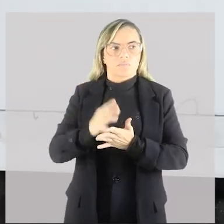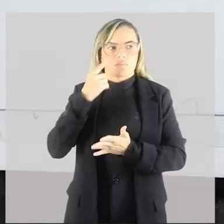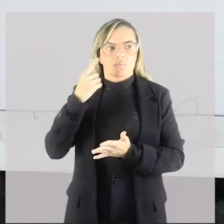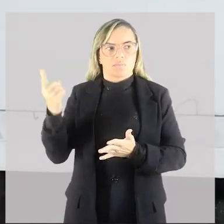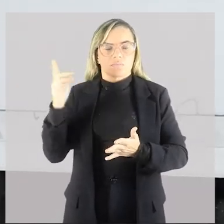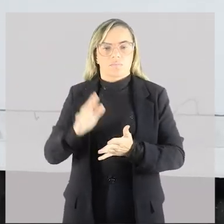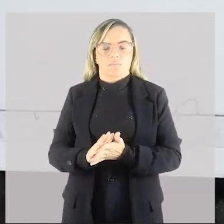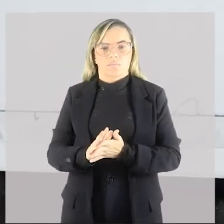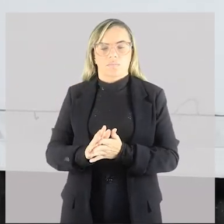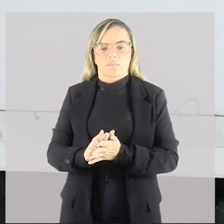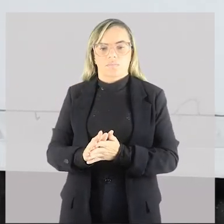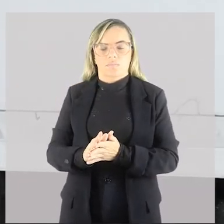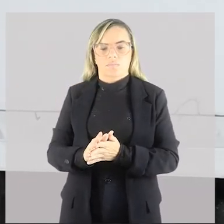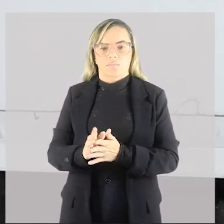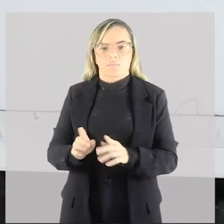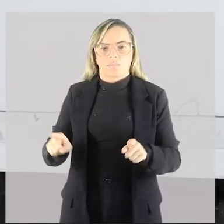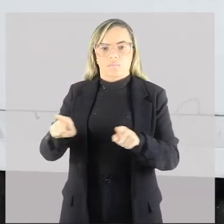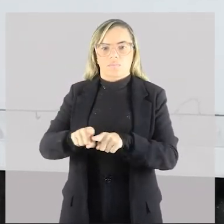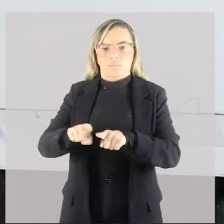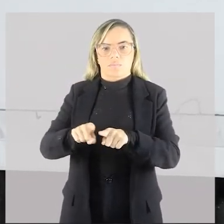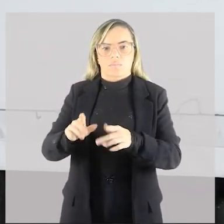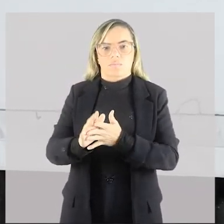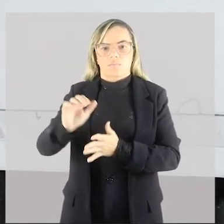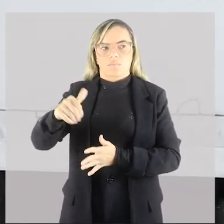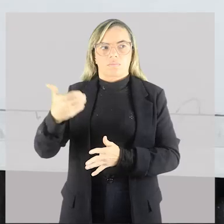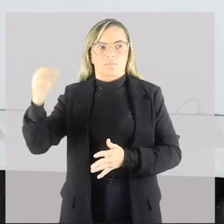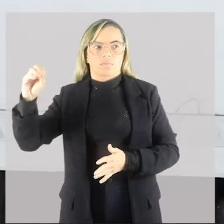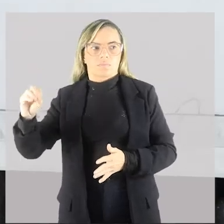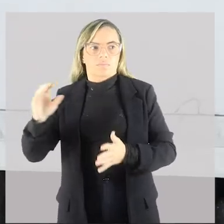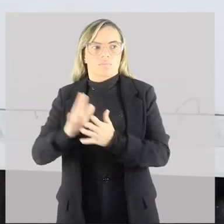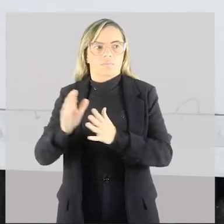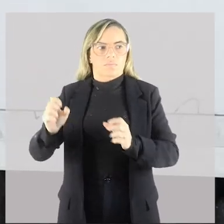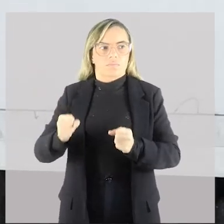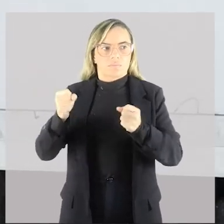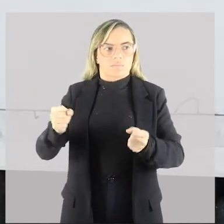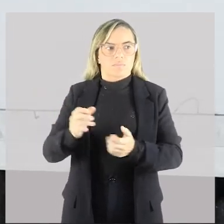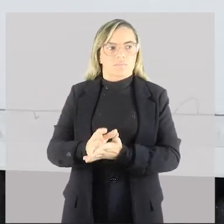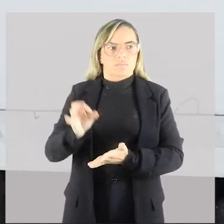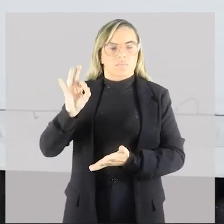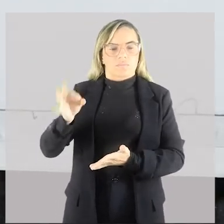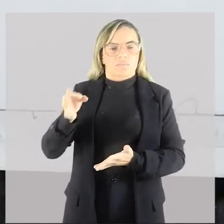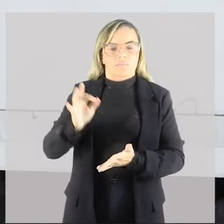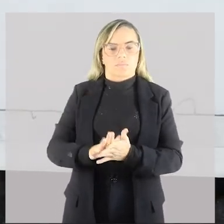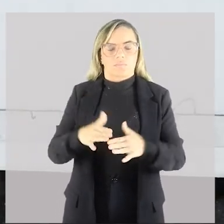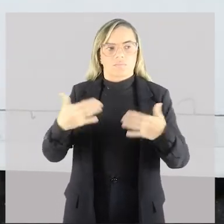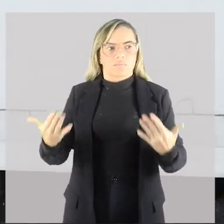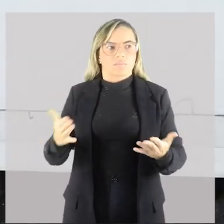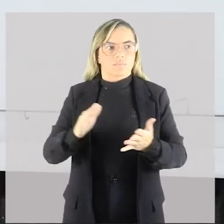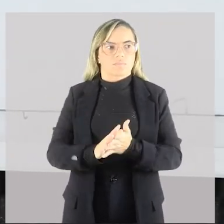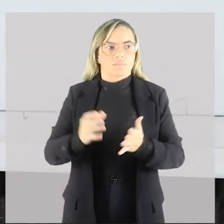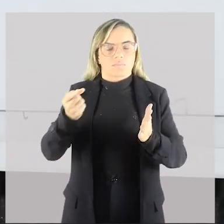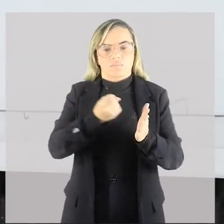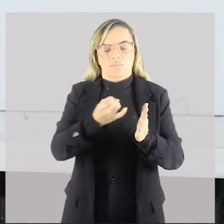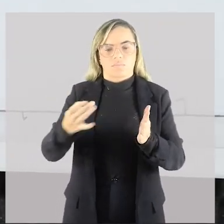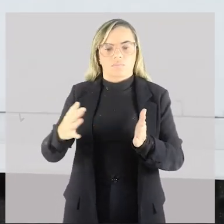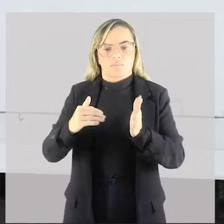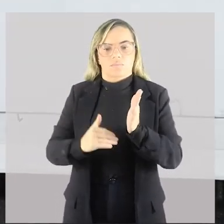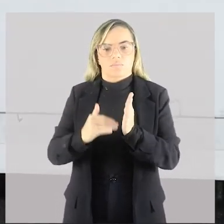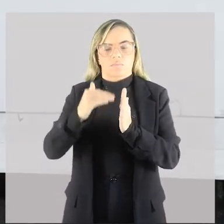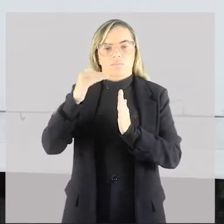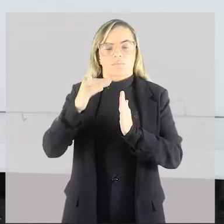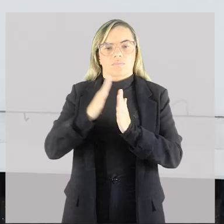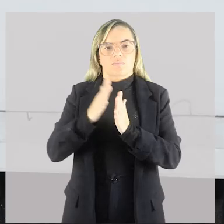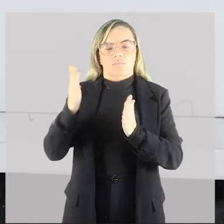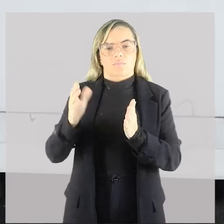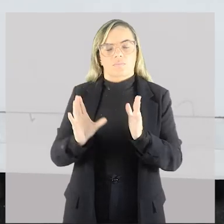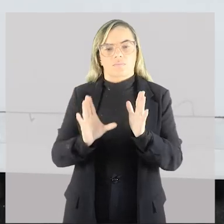outro aqui também você tem 10 possibilidades, ó. Certo? Então, vou aumentar quanto? Pelo